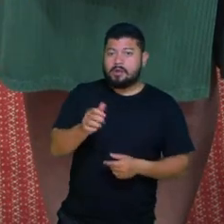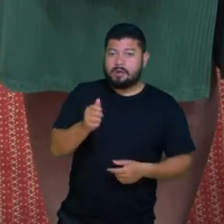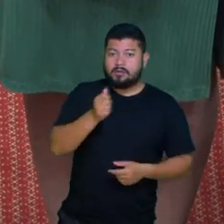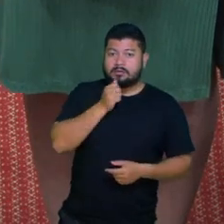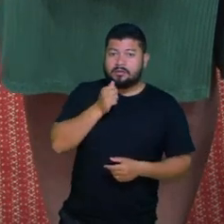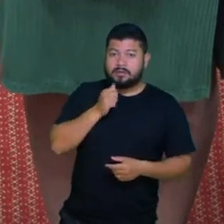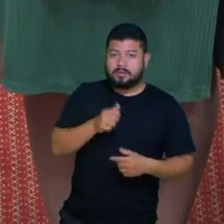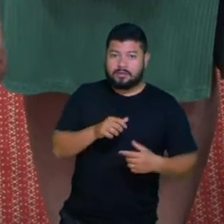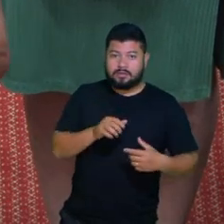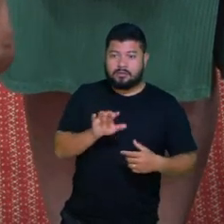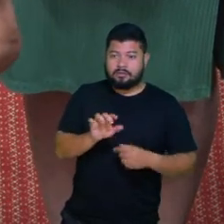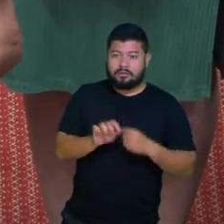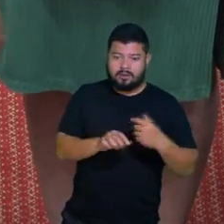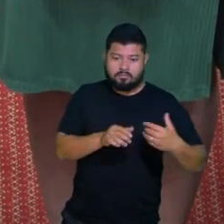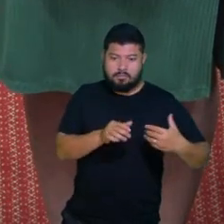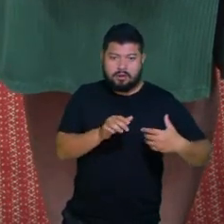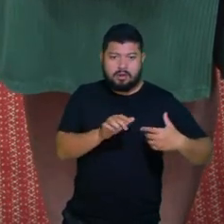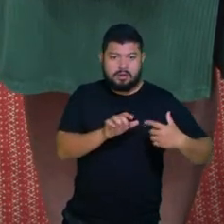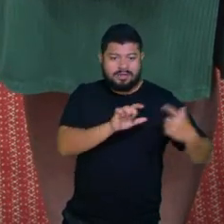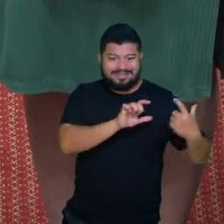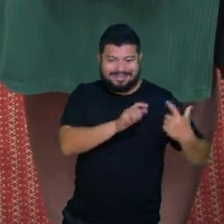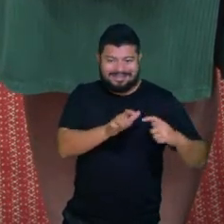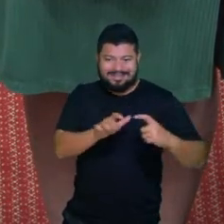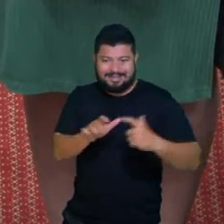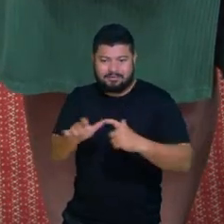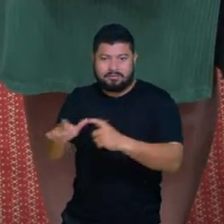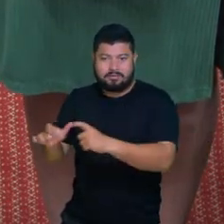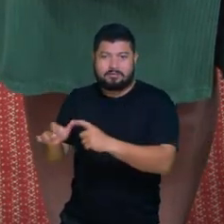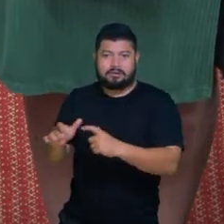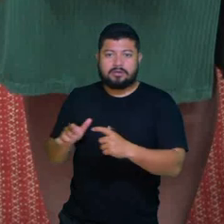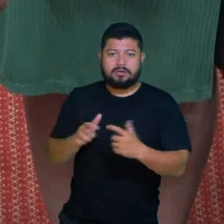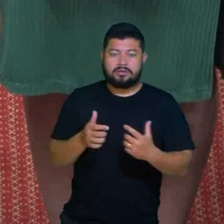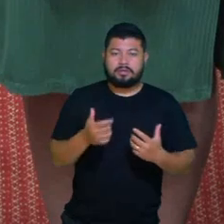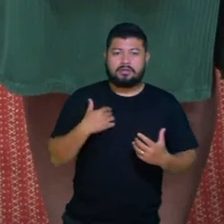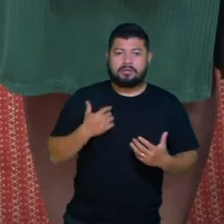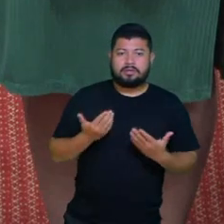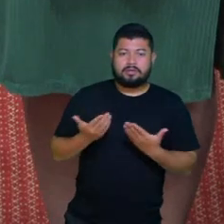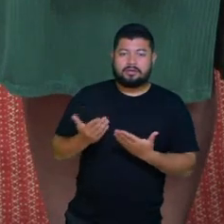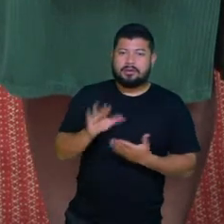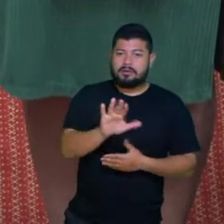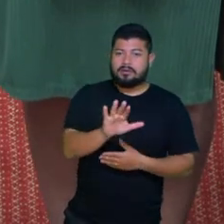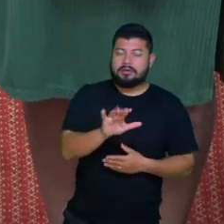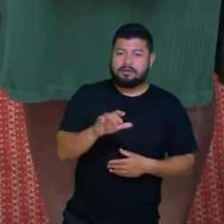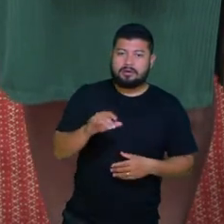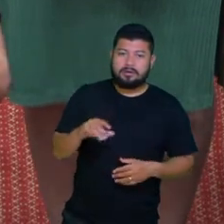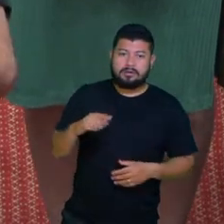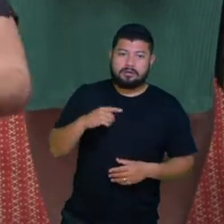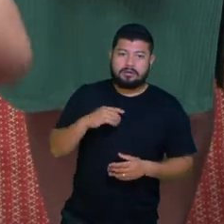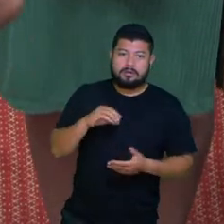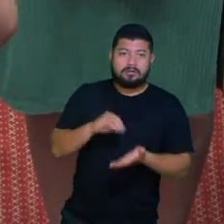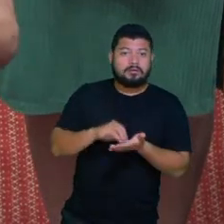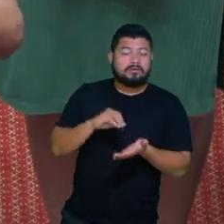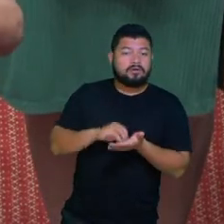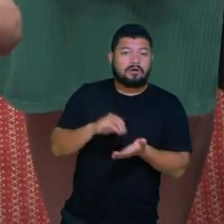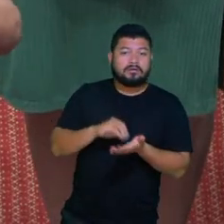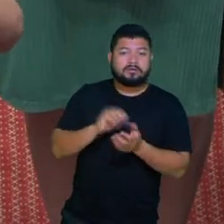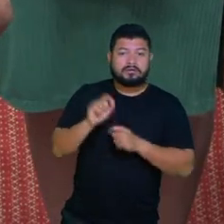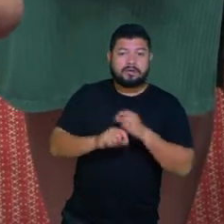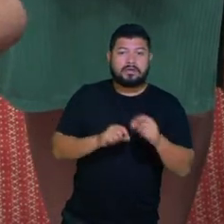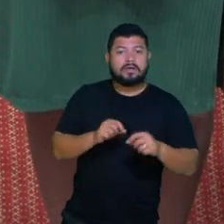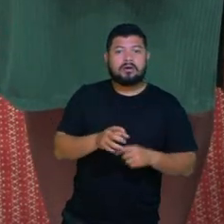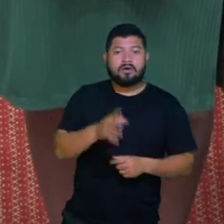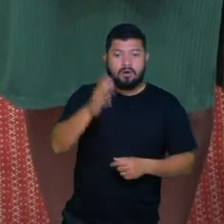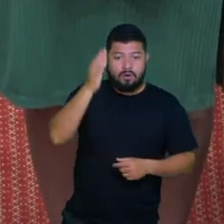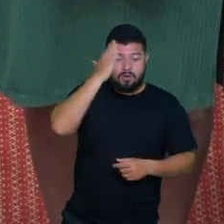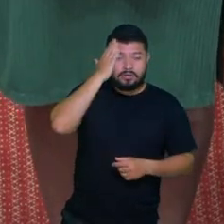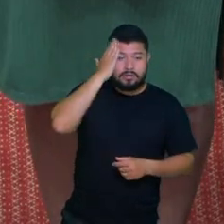sequência didática que provavelmente deve ser por falta de conhecimento de apropriação do conhecimento formativo de professor de